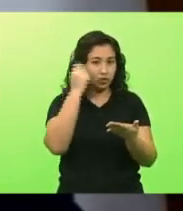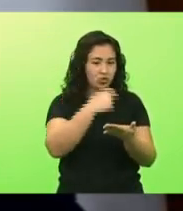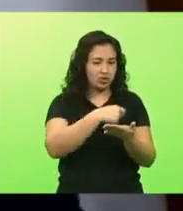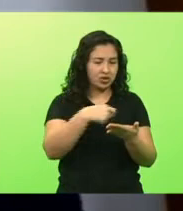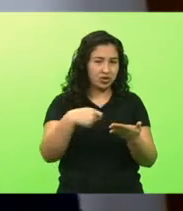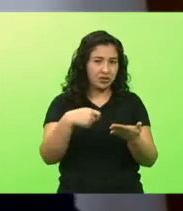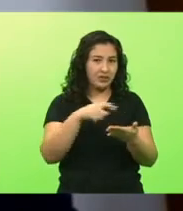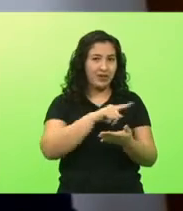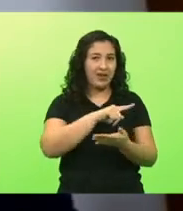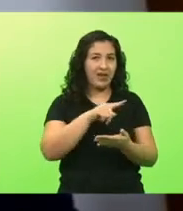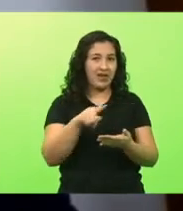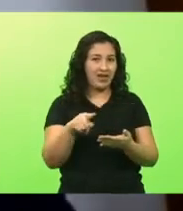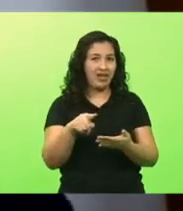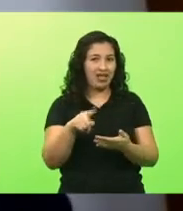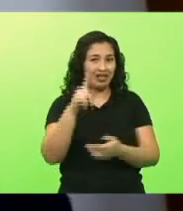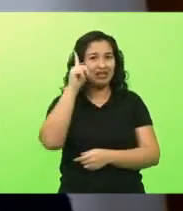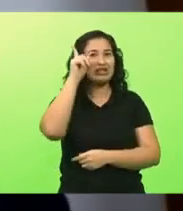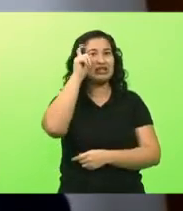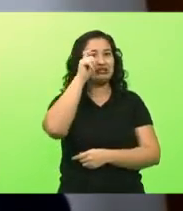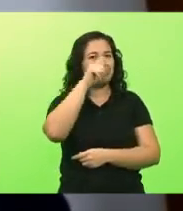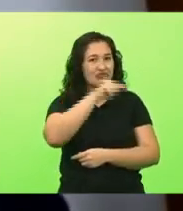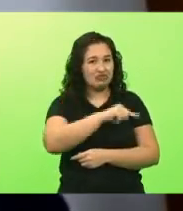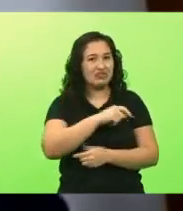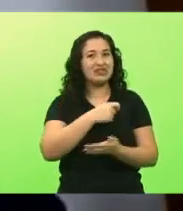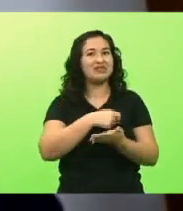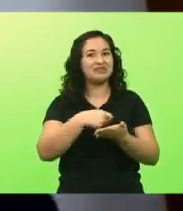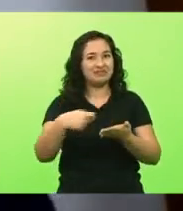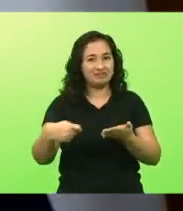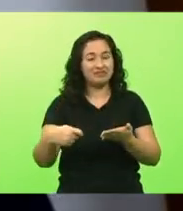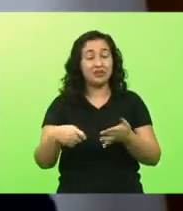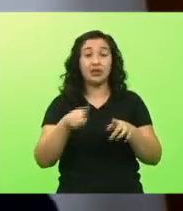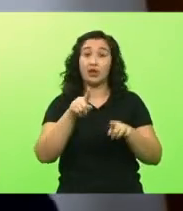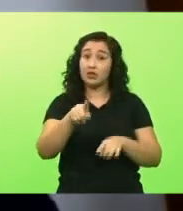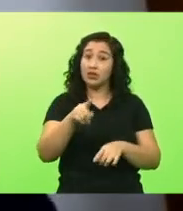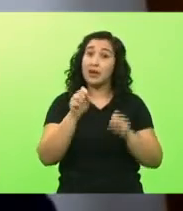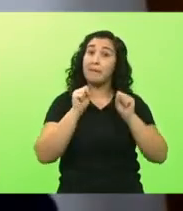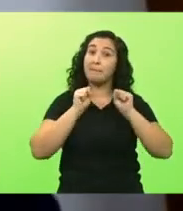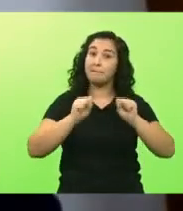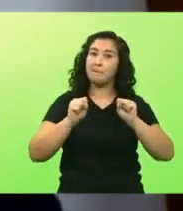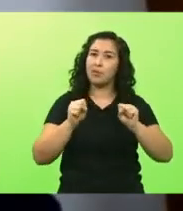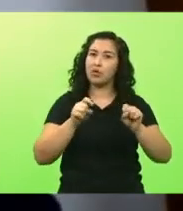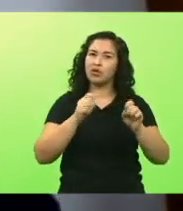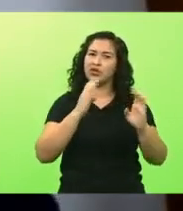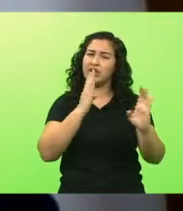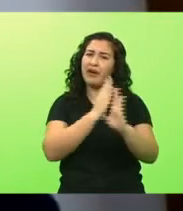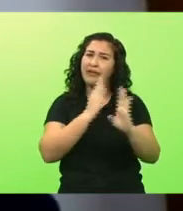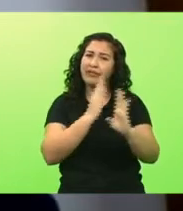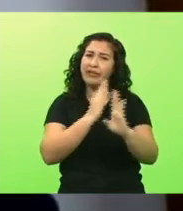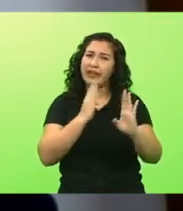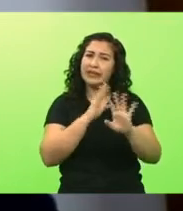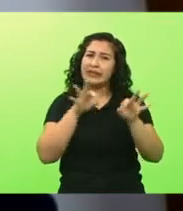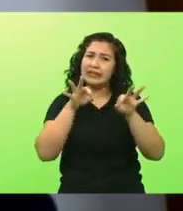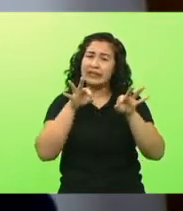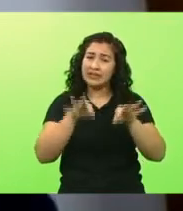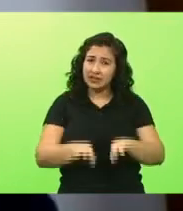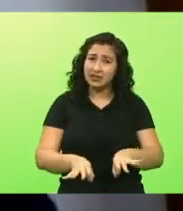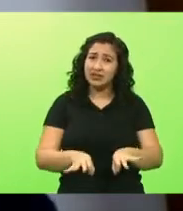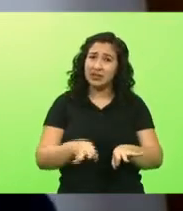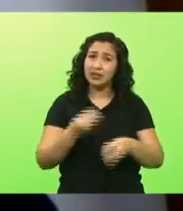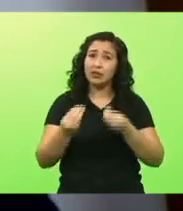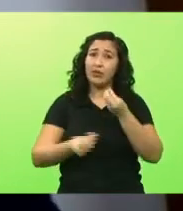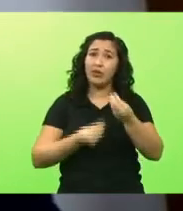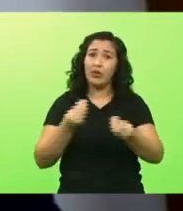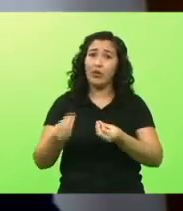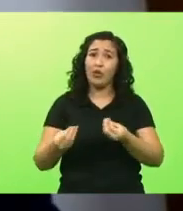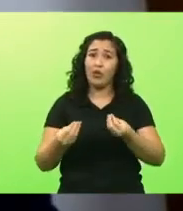elas terão muita dificuldade e você poderá analisar certamente a maior parte